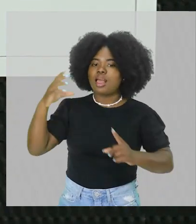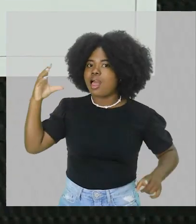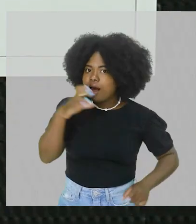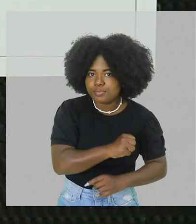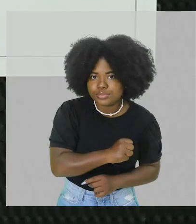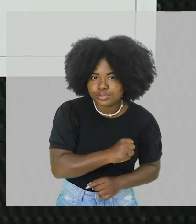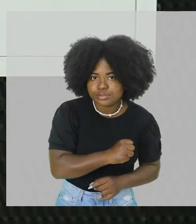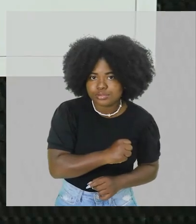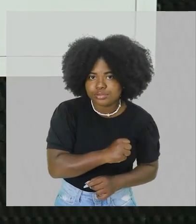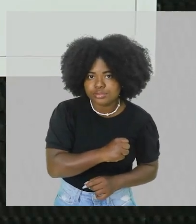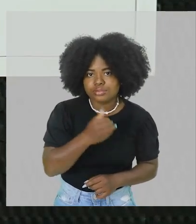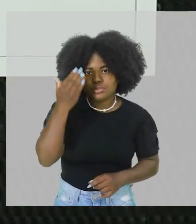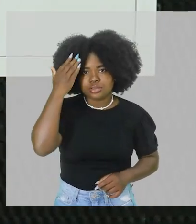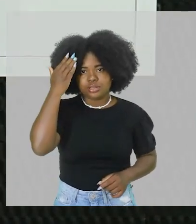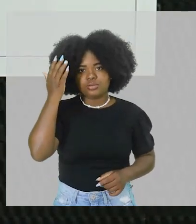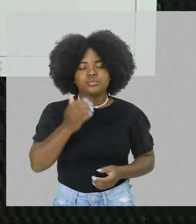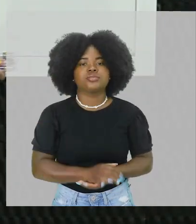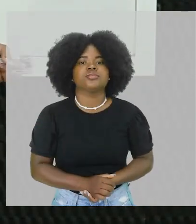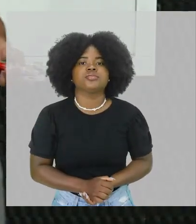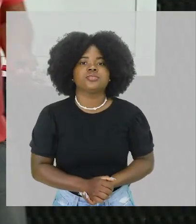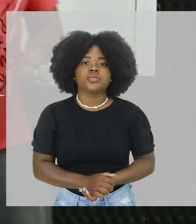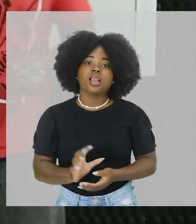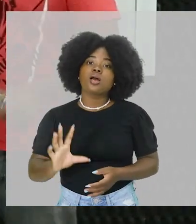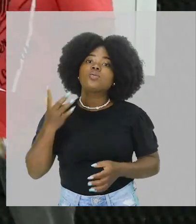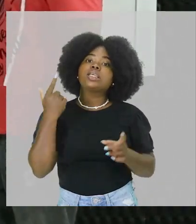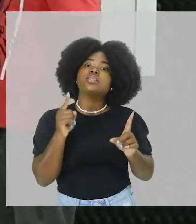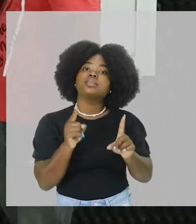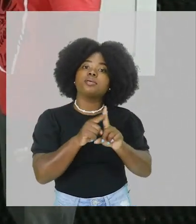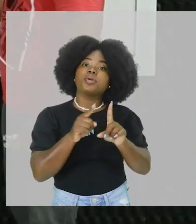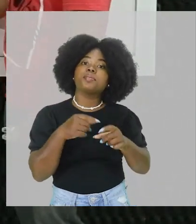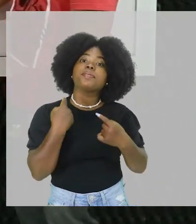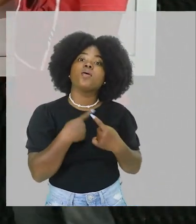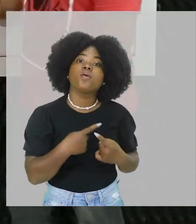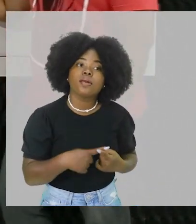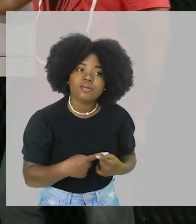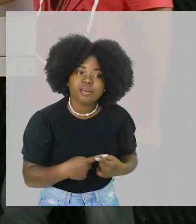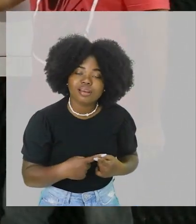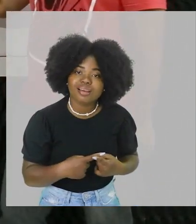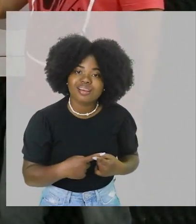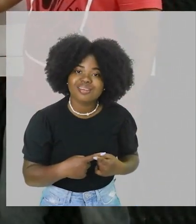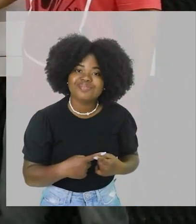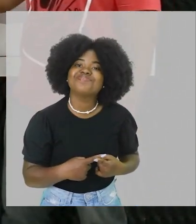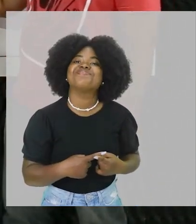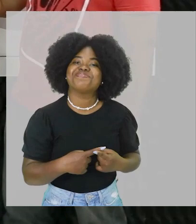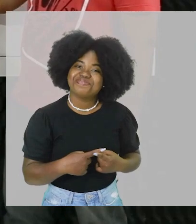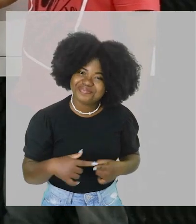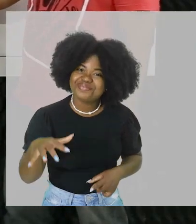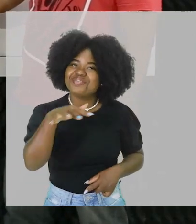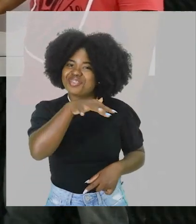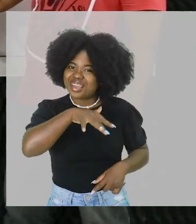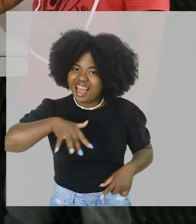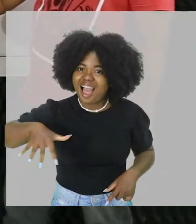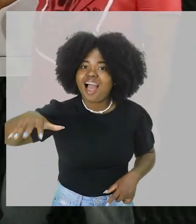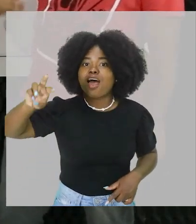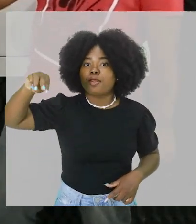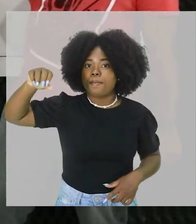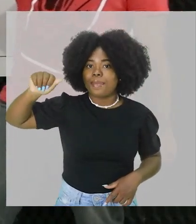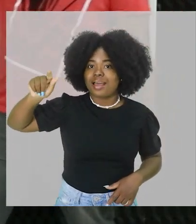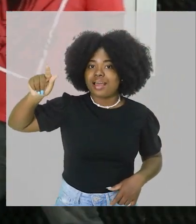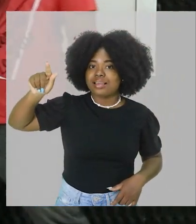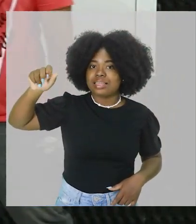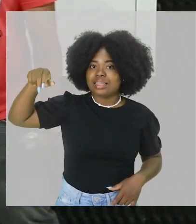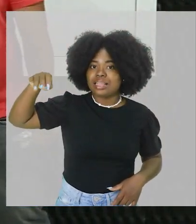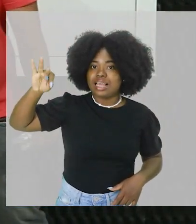e a gente não consegue perceber isso. Acontece isso por quê? Porque o campo magnético, né, lá